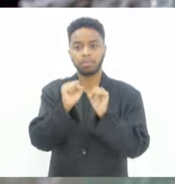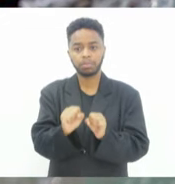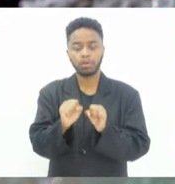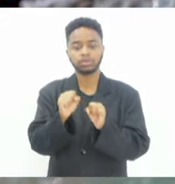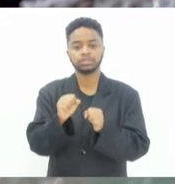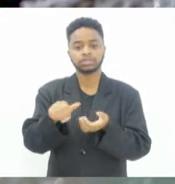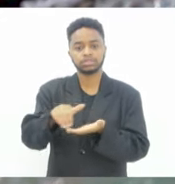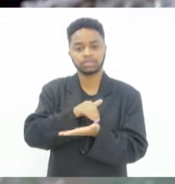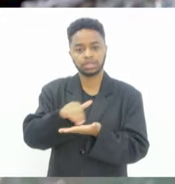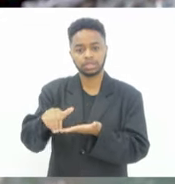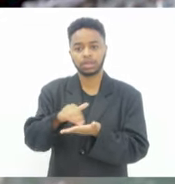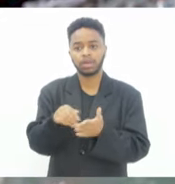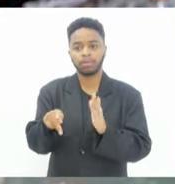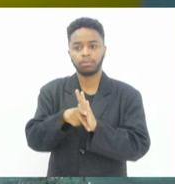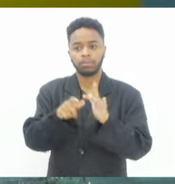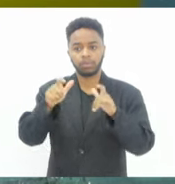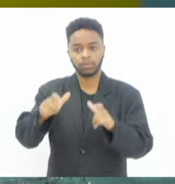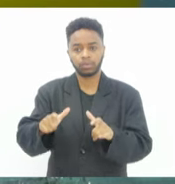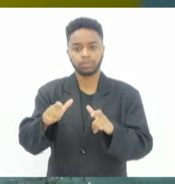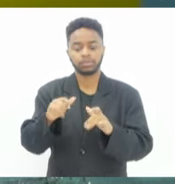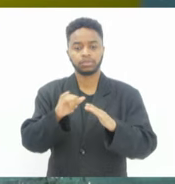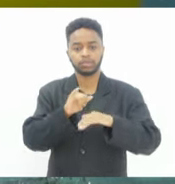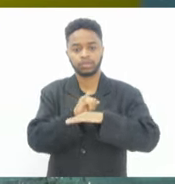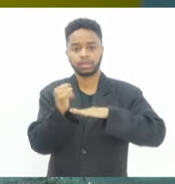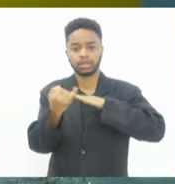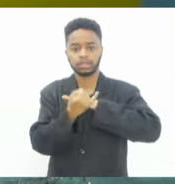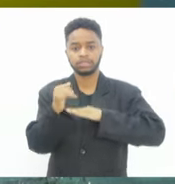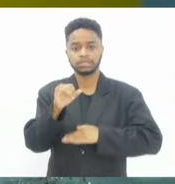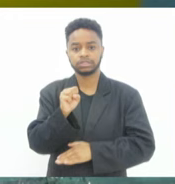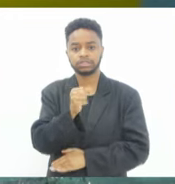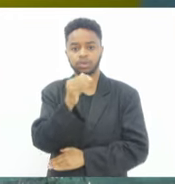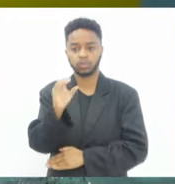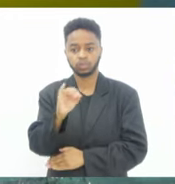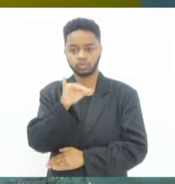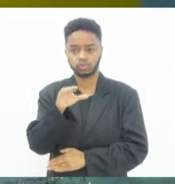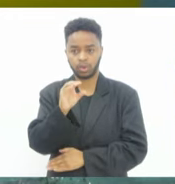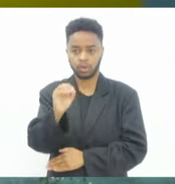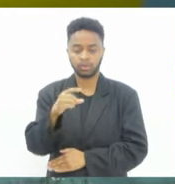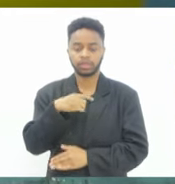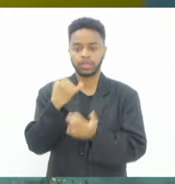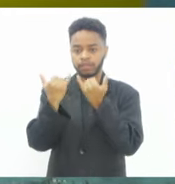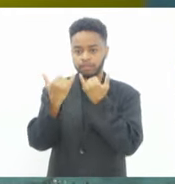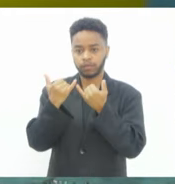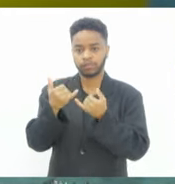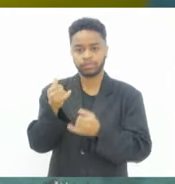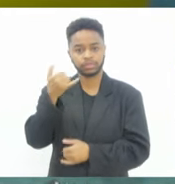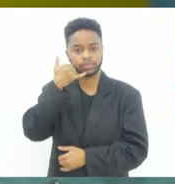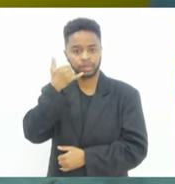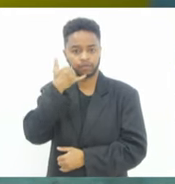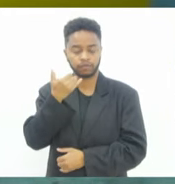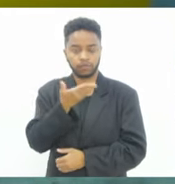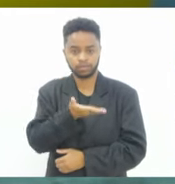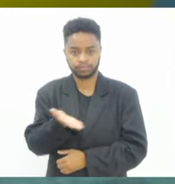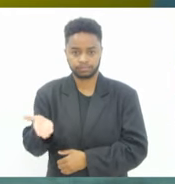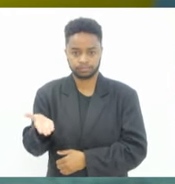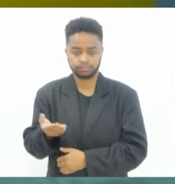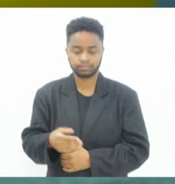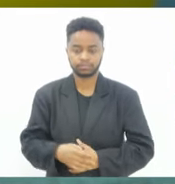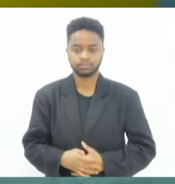na Secretaria do Parque Aquático, na Ilha São João. Mais informações pelo telefone